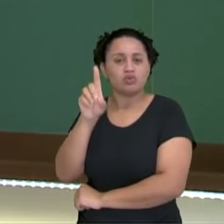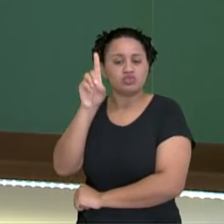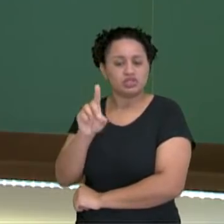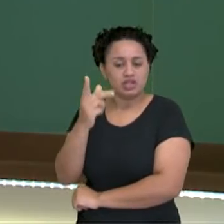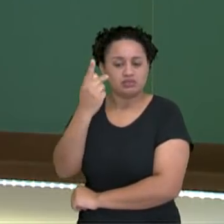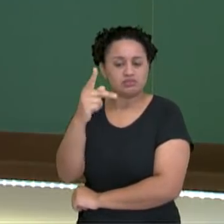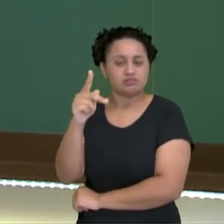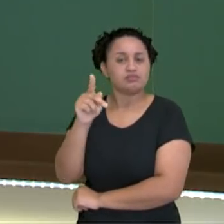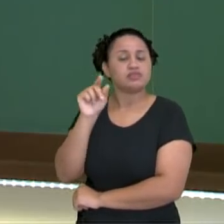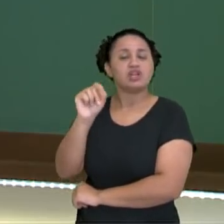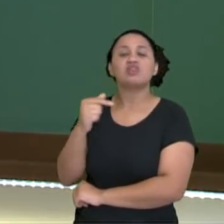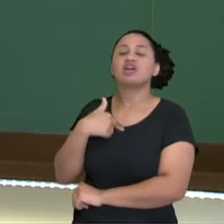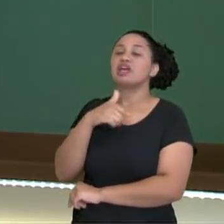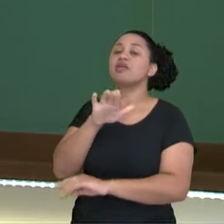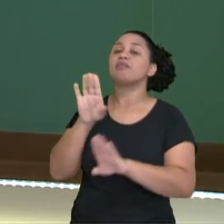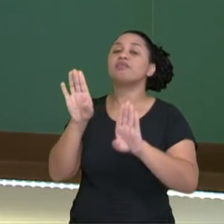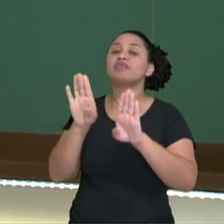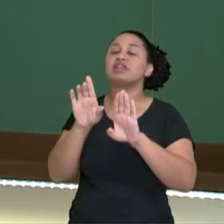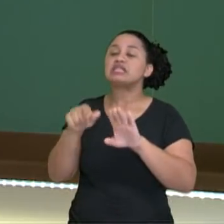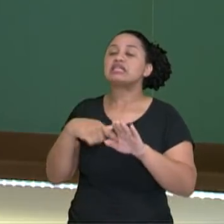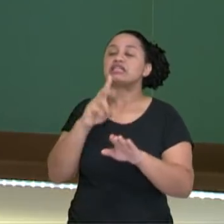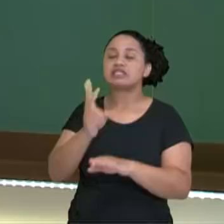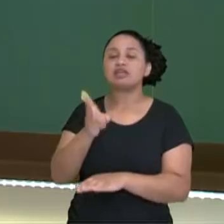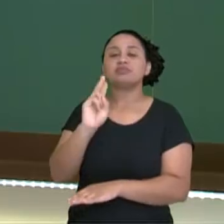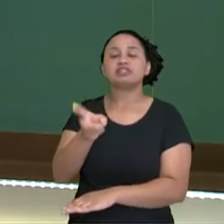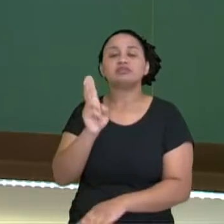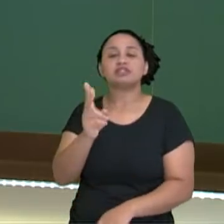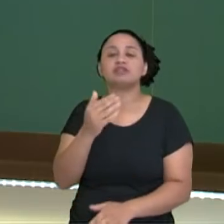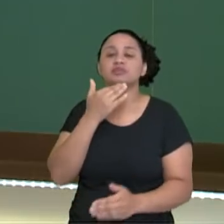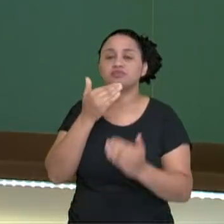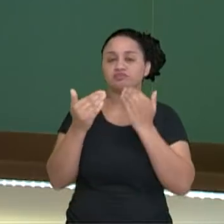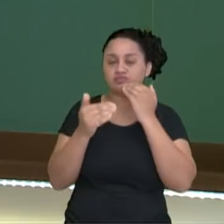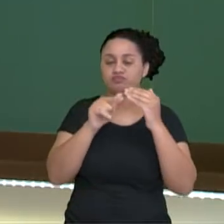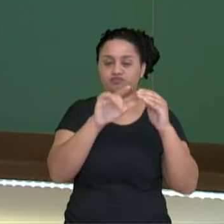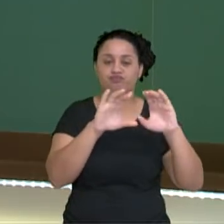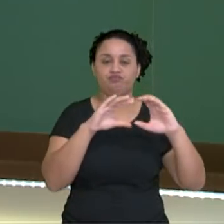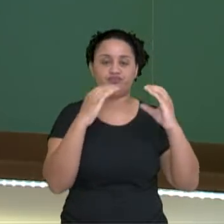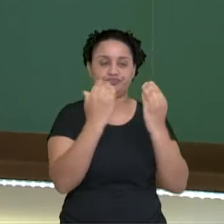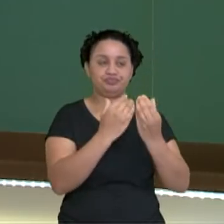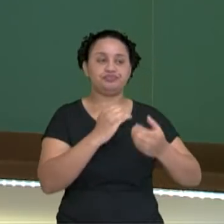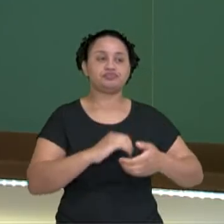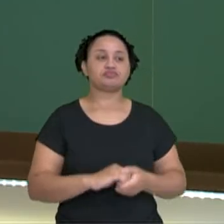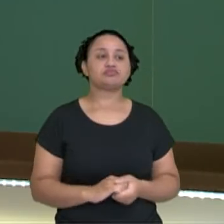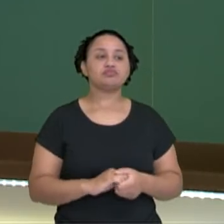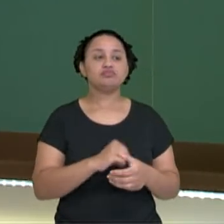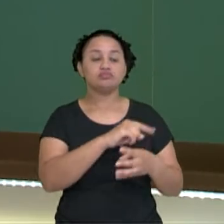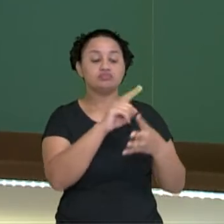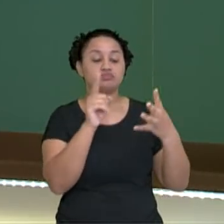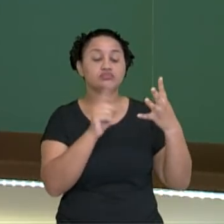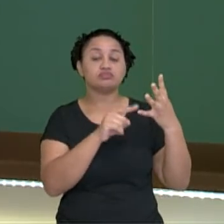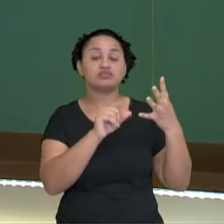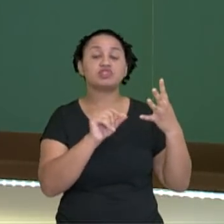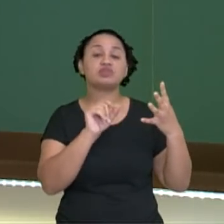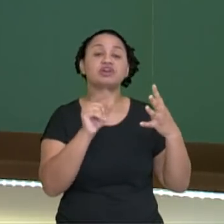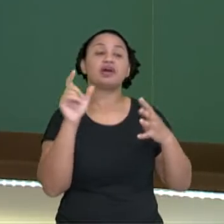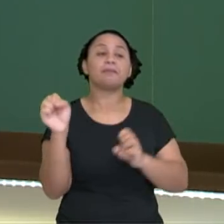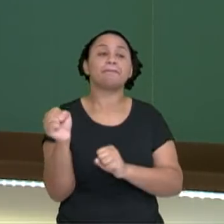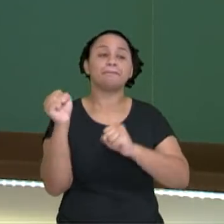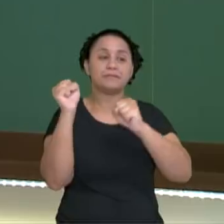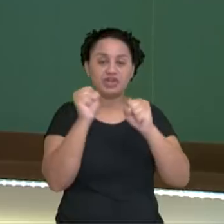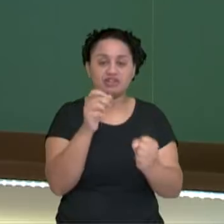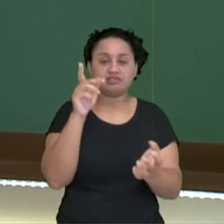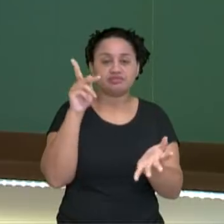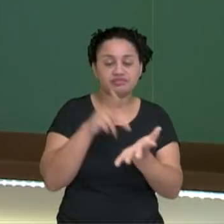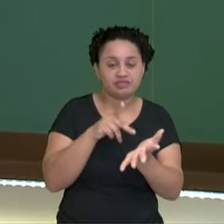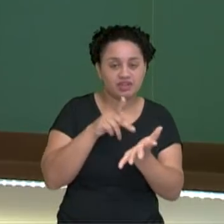iam ser cada vez mais cobrados, né, dentro desse parlamento. E, olha aí, o poder real